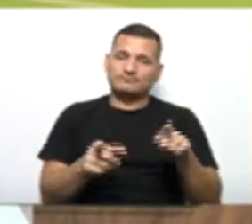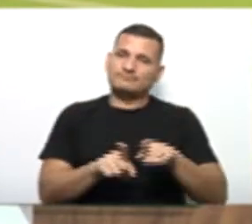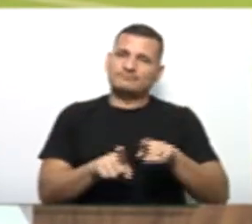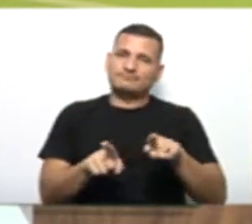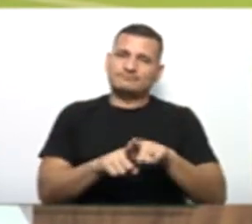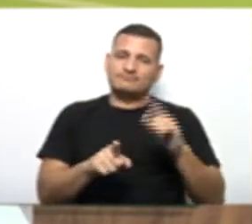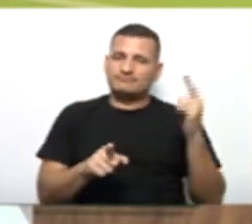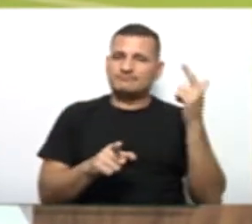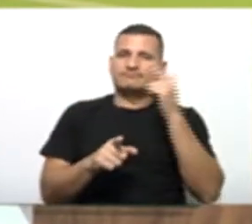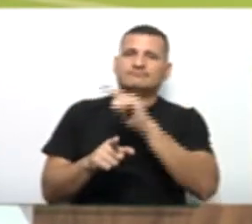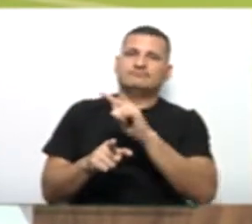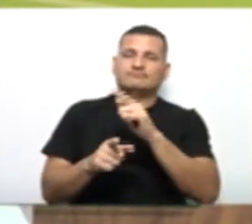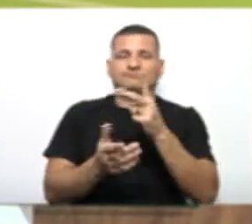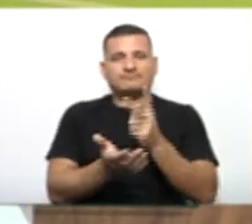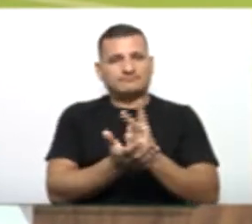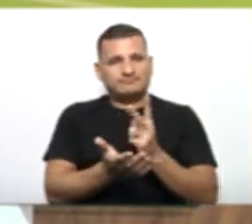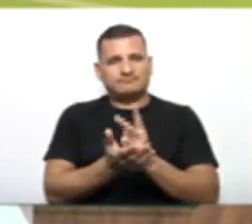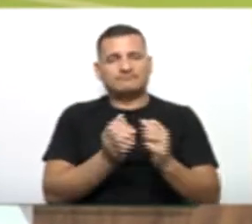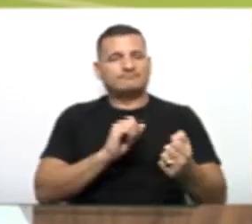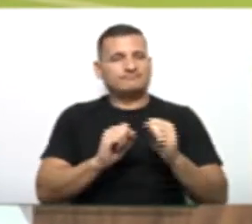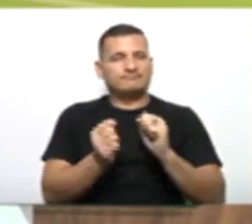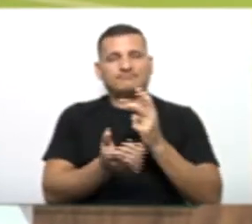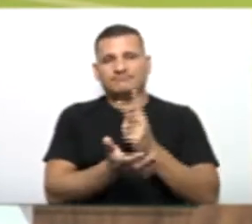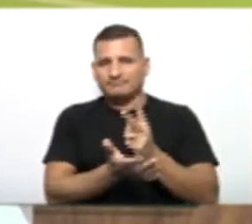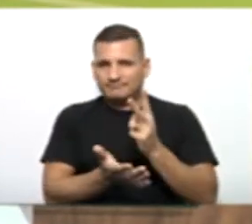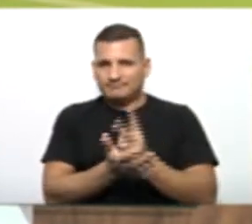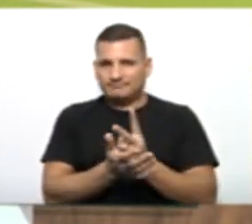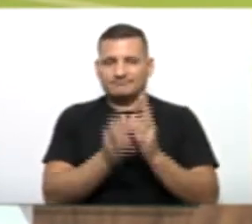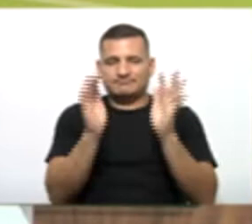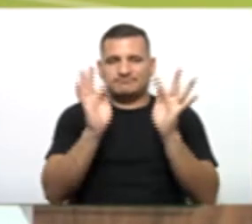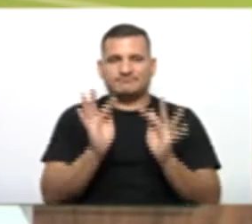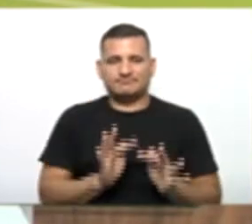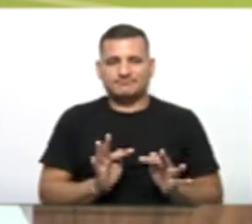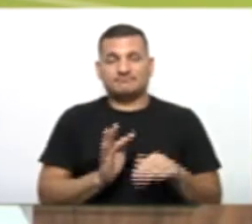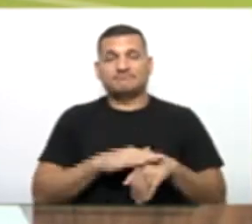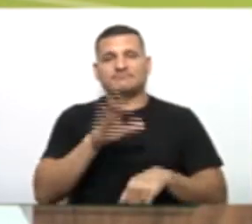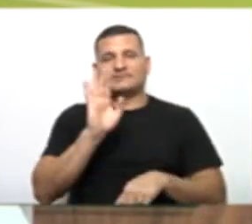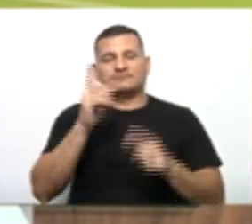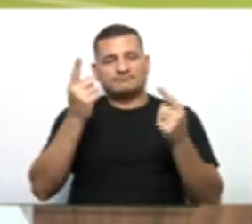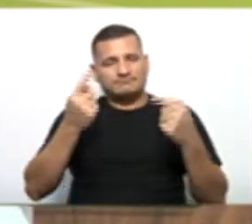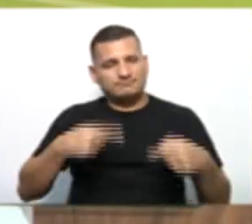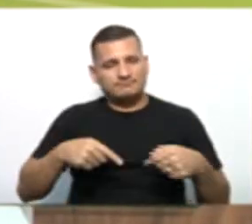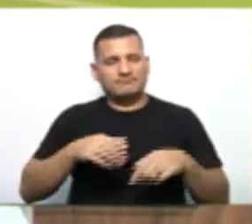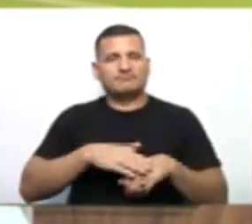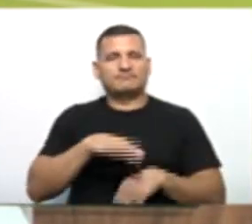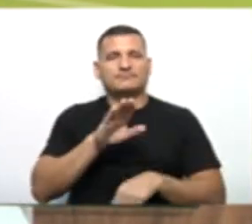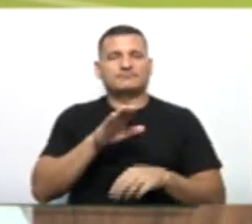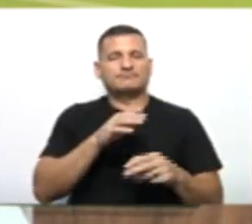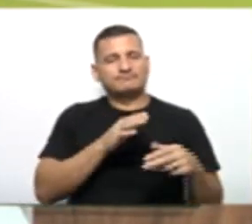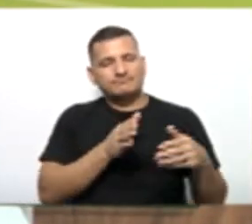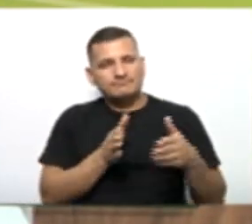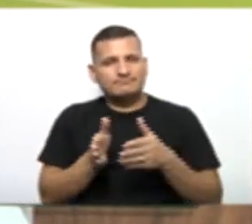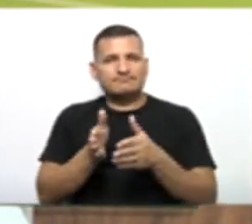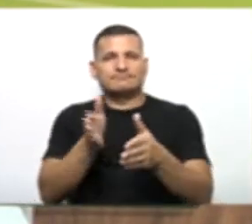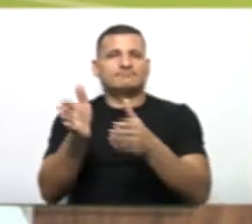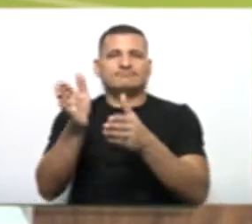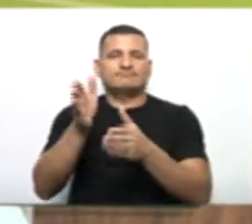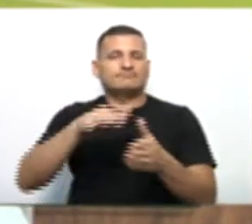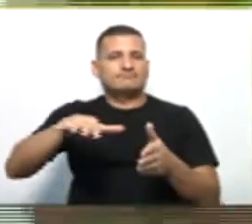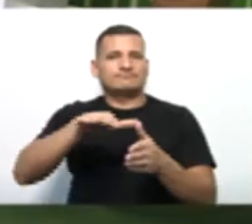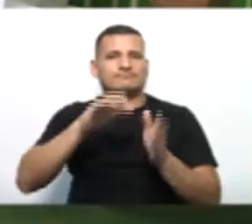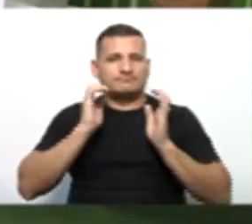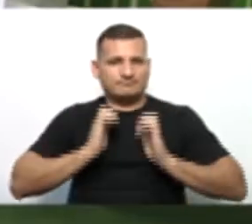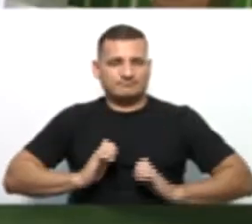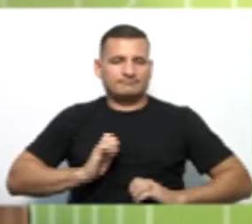também realizar com a mesma ligação com a mesma empolgação mais esse desafio mais essa caminhada no campo da ética profissional